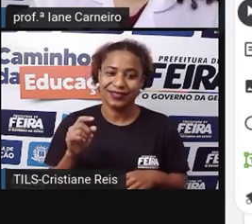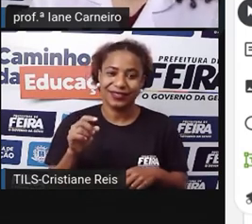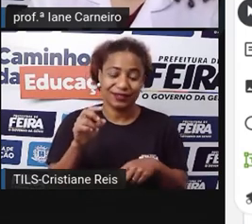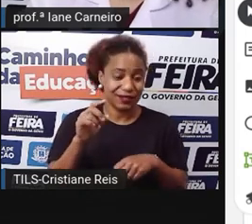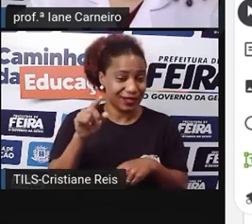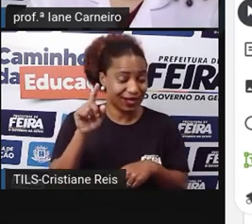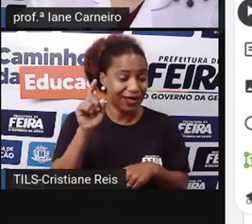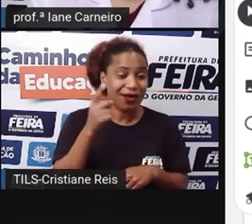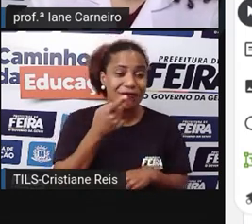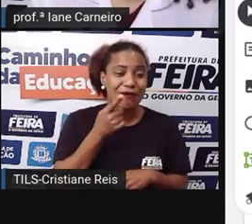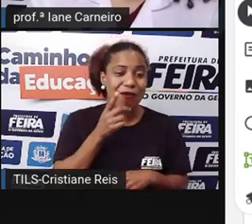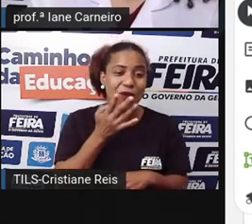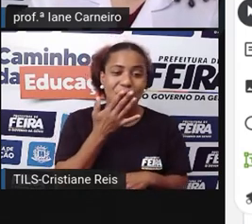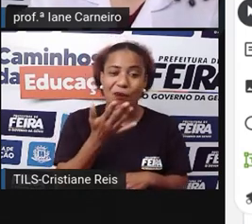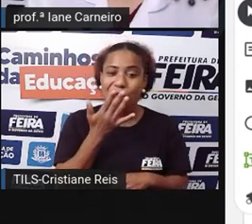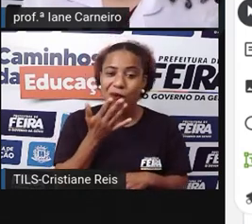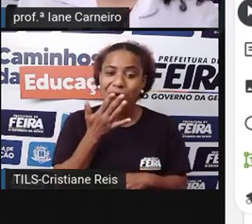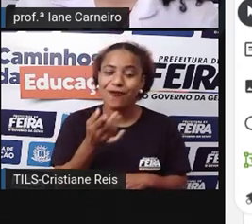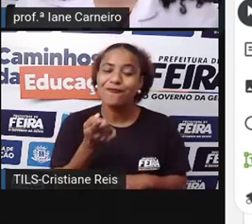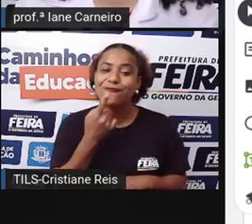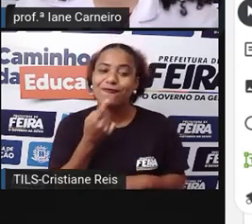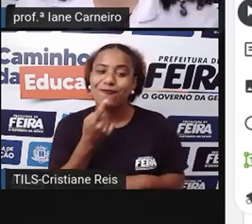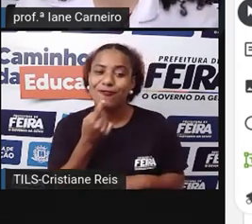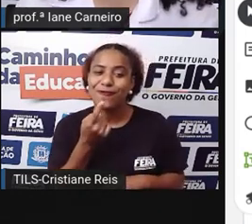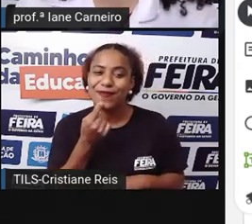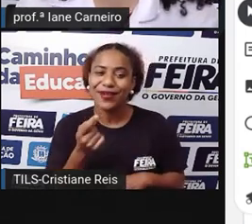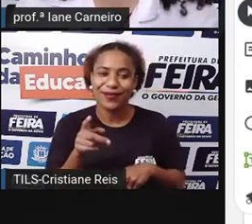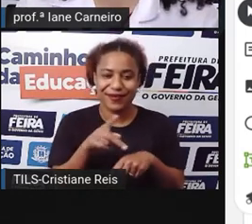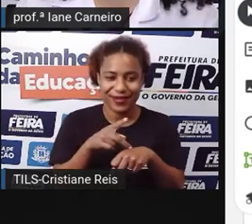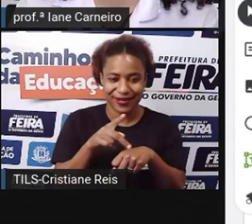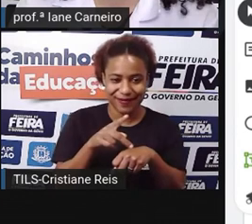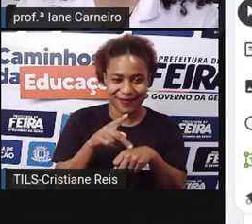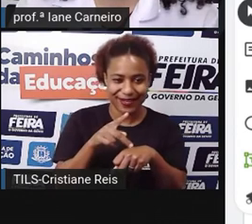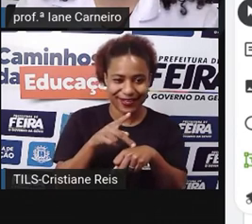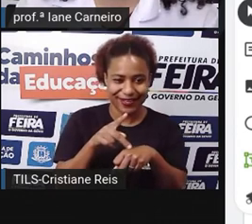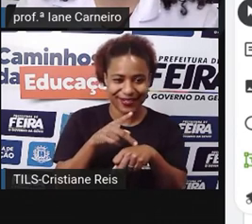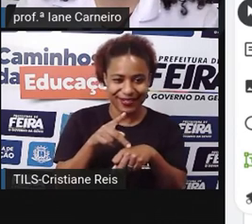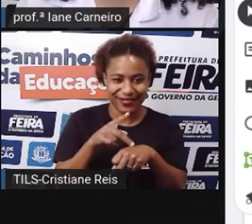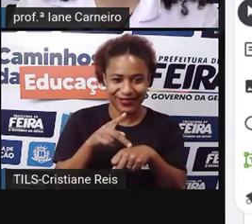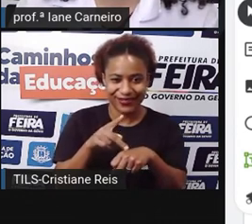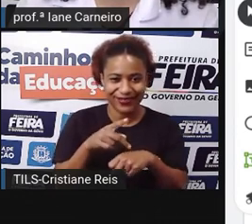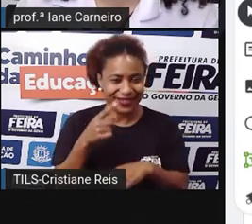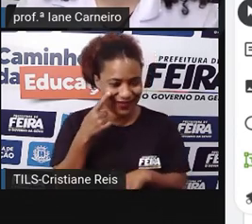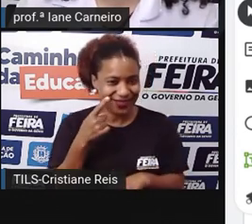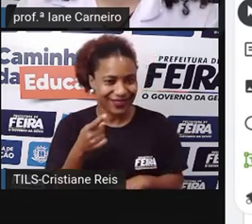vermelho e preto. Deixa eu diminuir aqui um pouco, ficou bem grande, né?